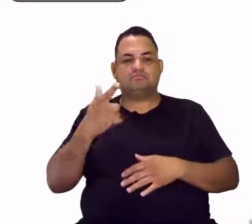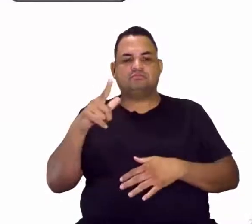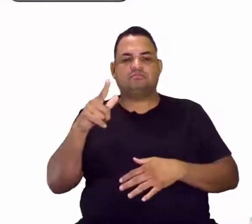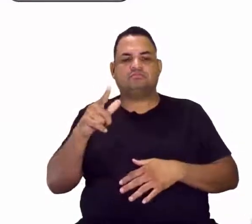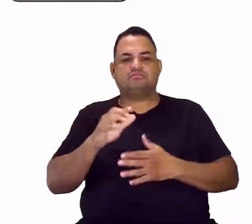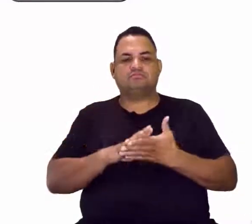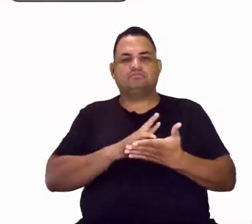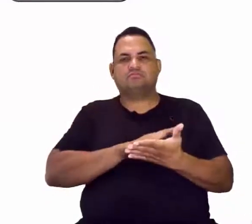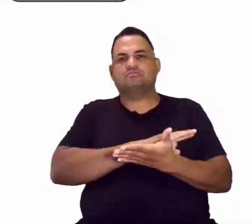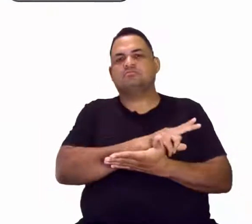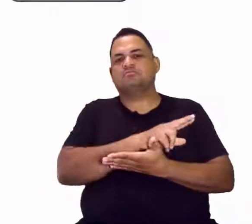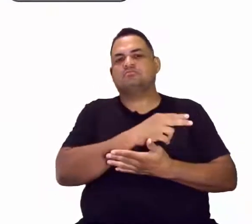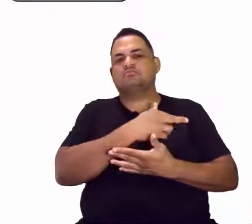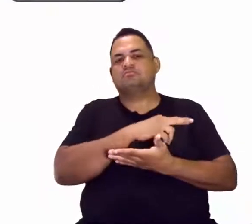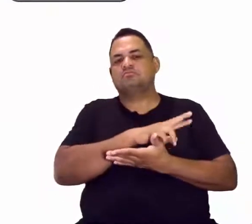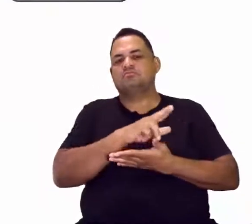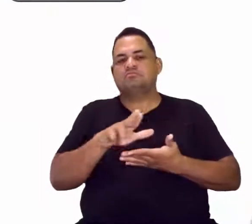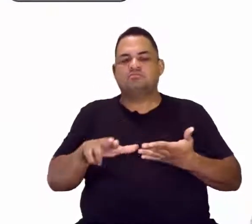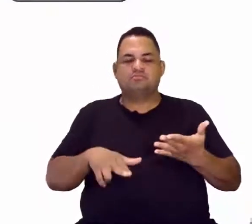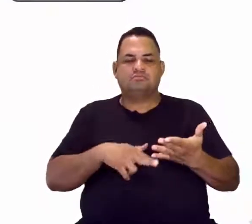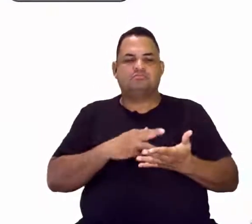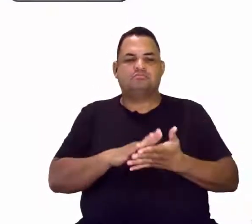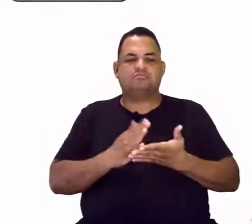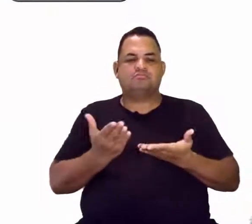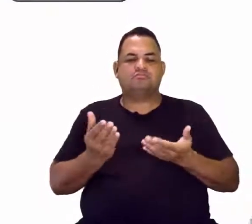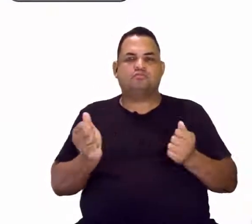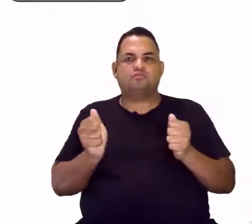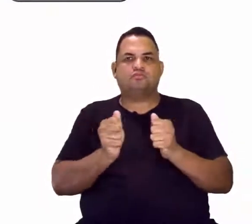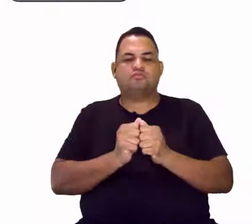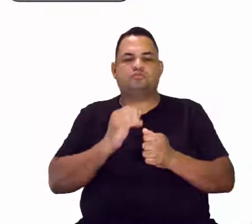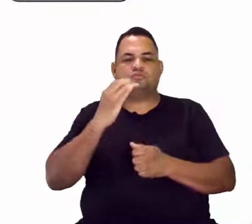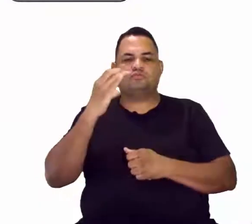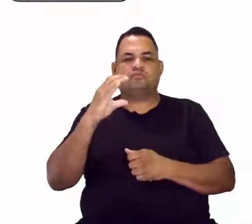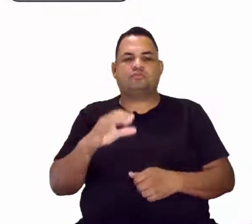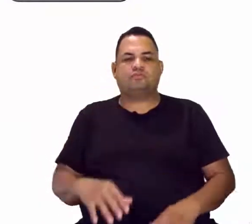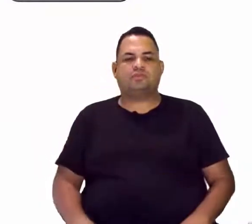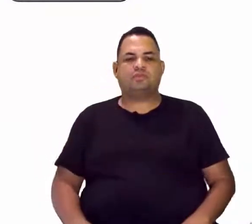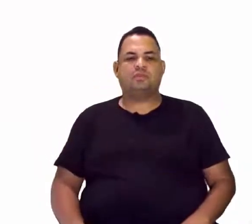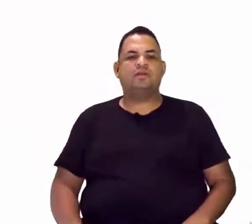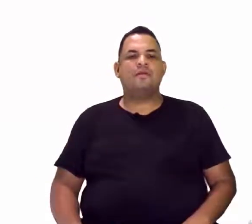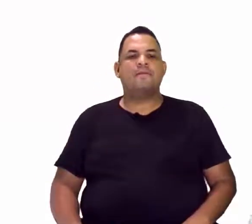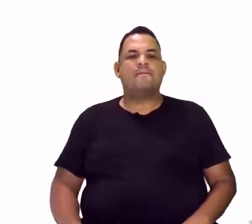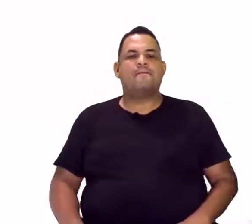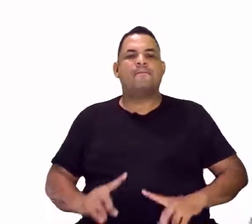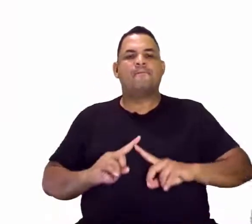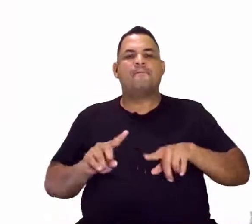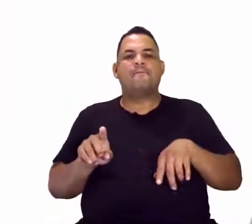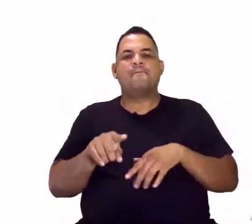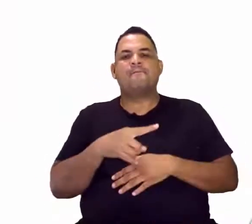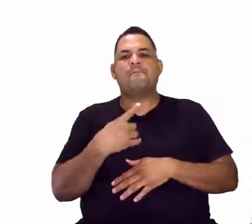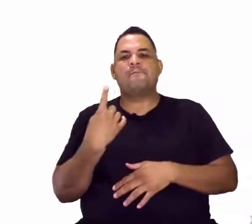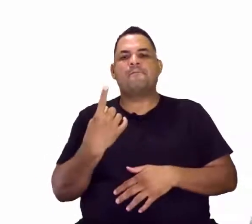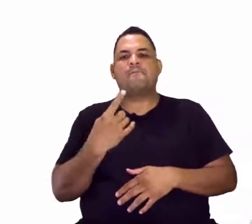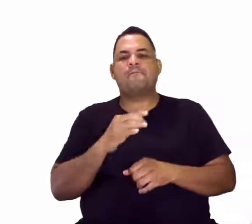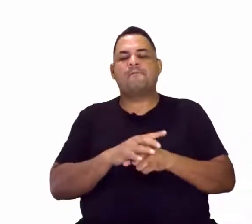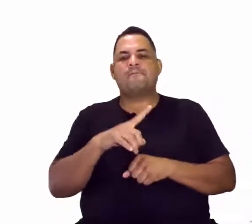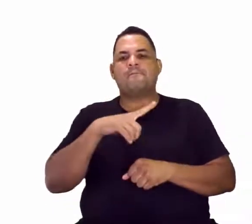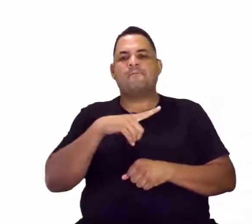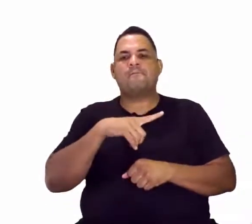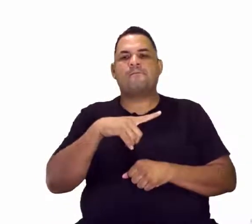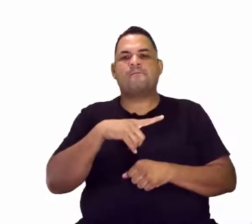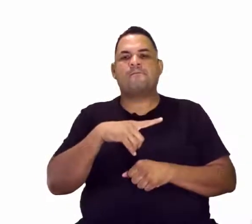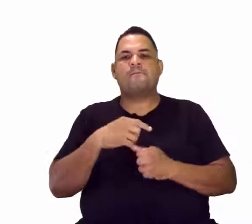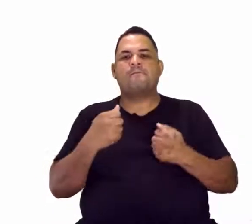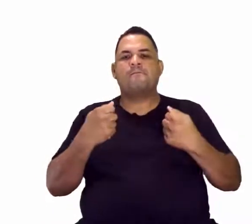uma variação desse ácido aqui com o carbono, não, só existe ele. Mas nós temos oxiácidos